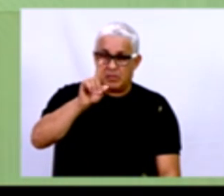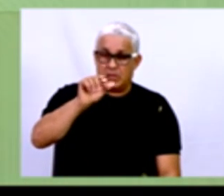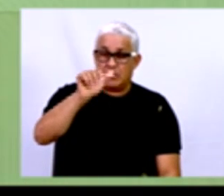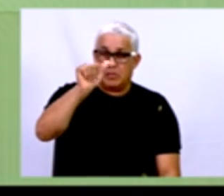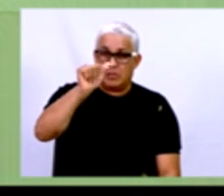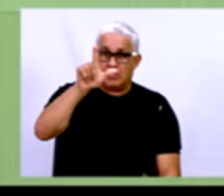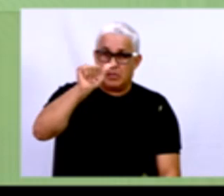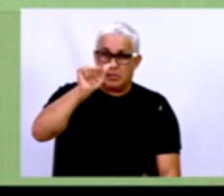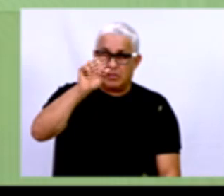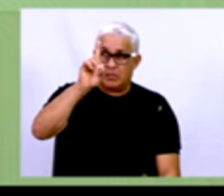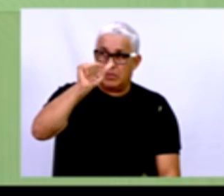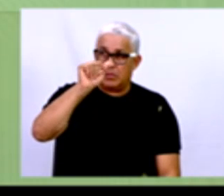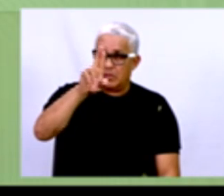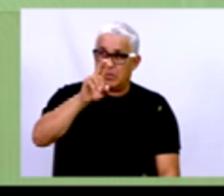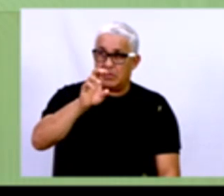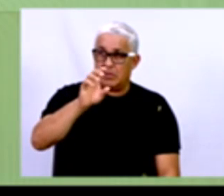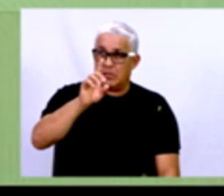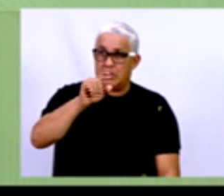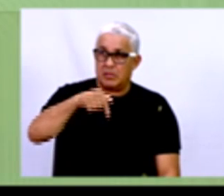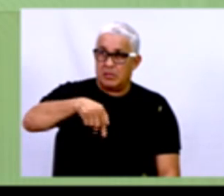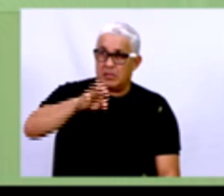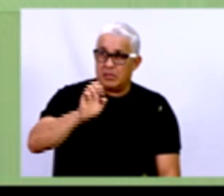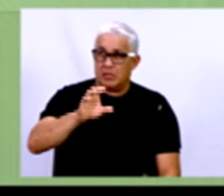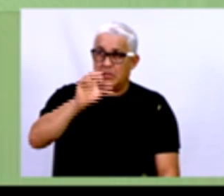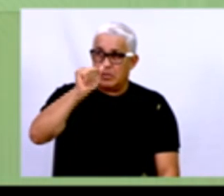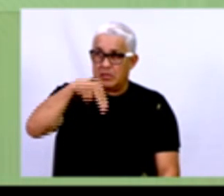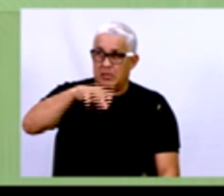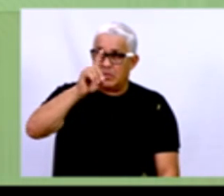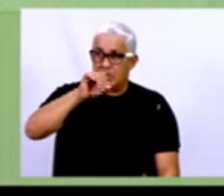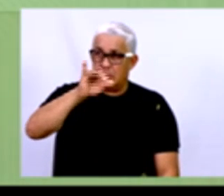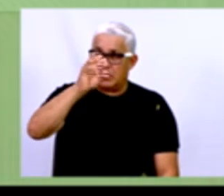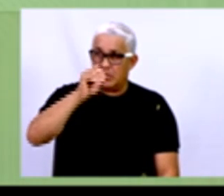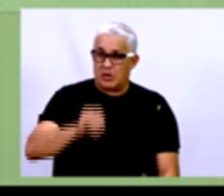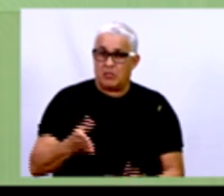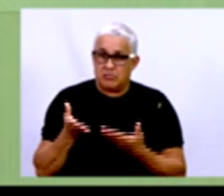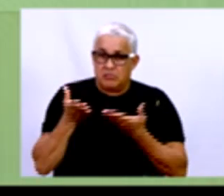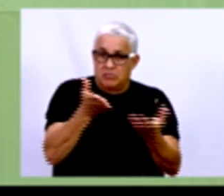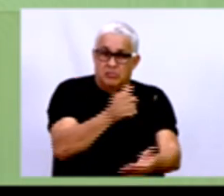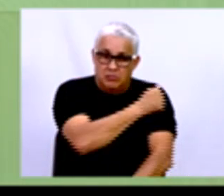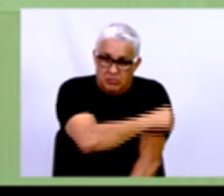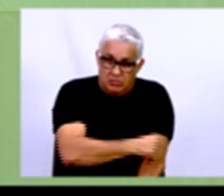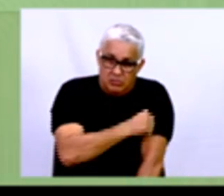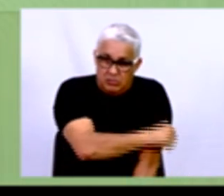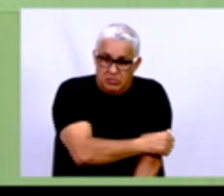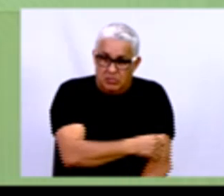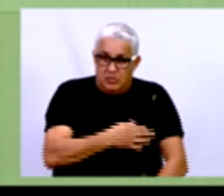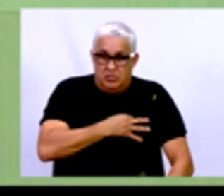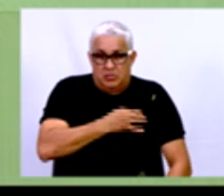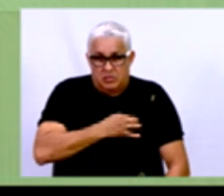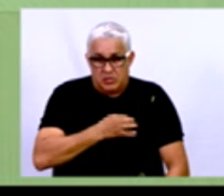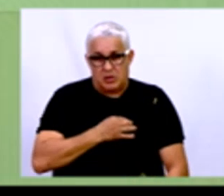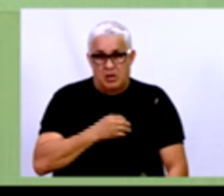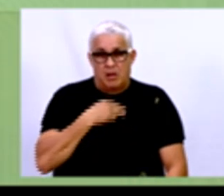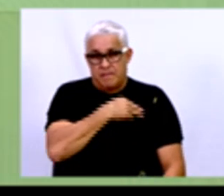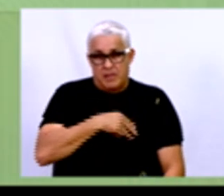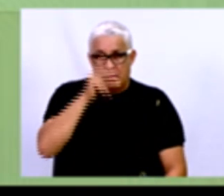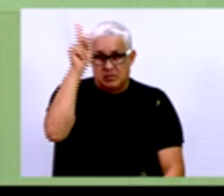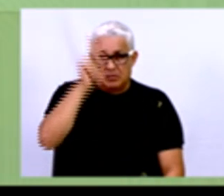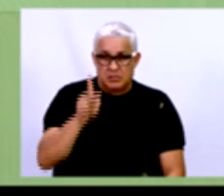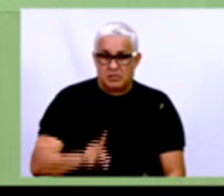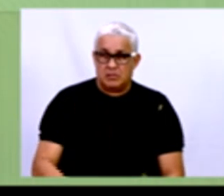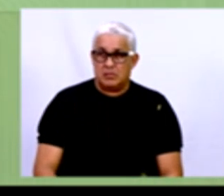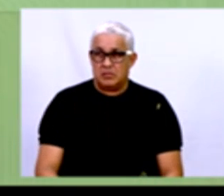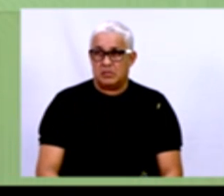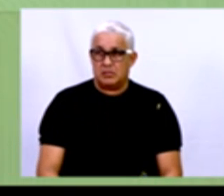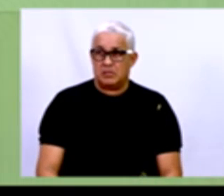dos Santos, enfermeiro, apresentou-se como voluntário para a missão de paz. Não tinha nada a ver